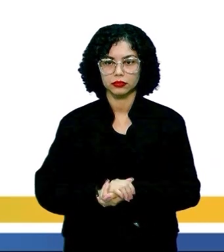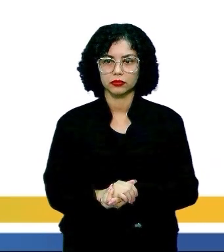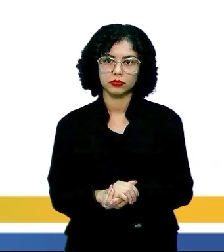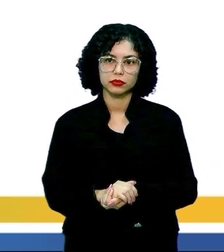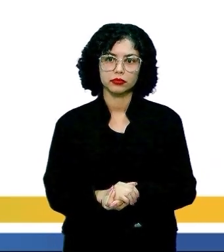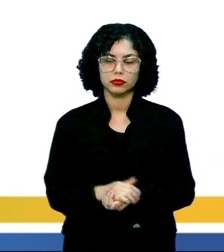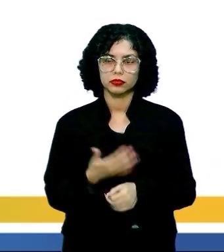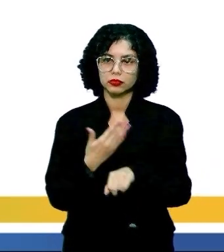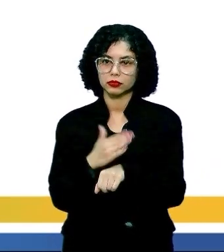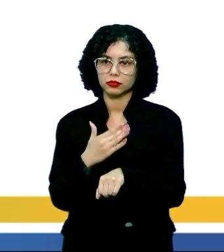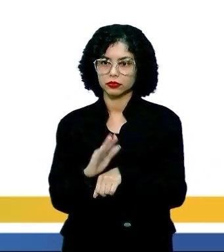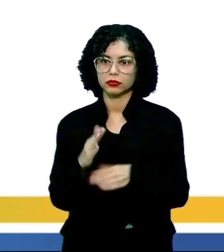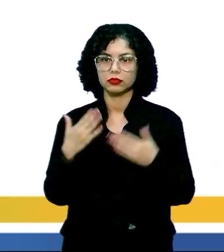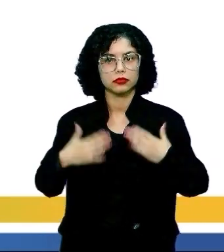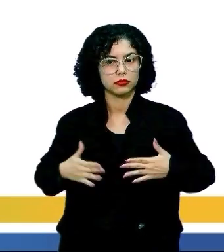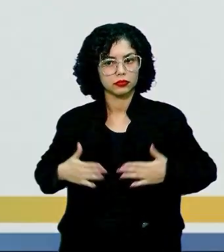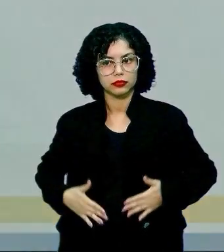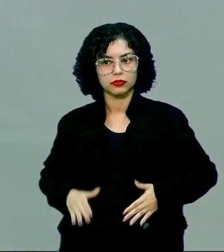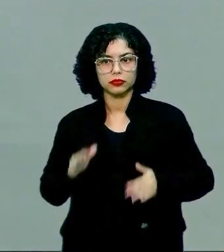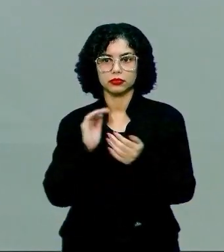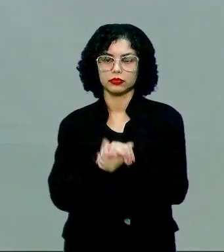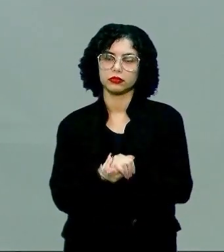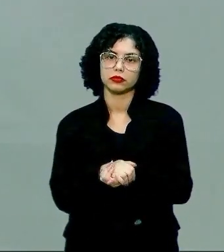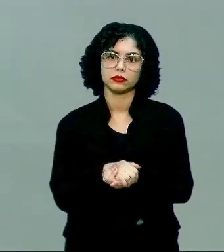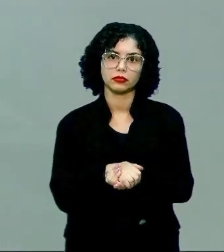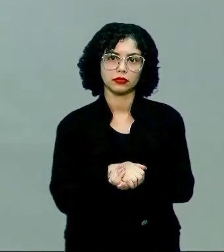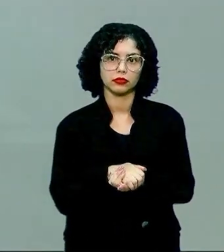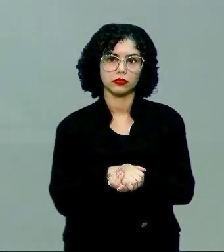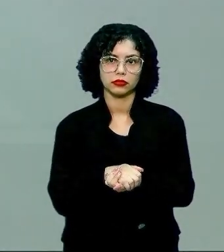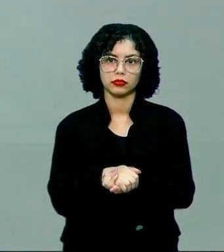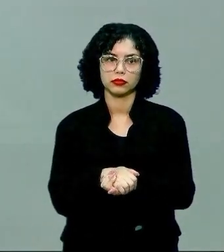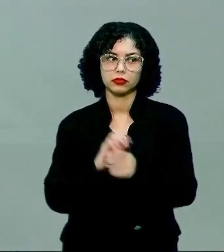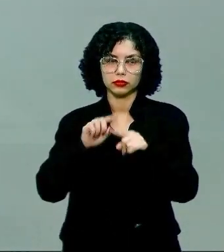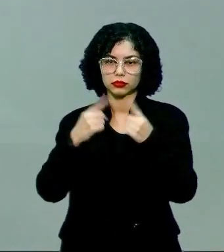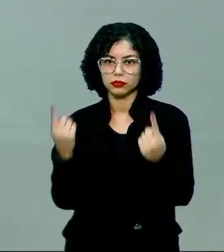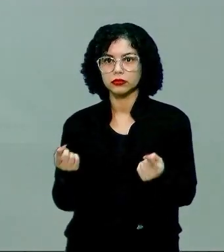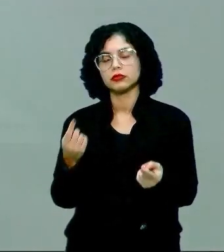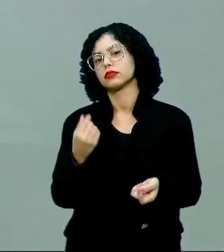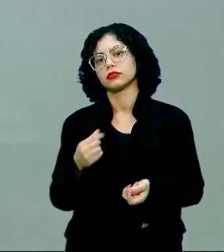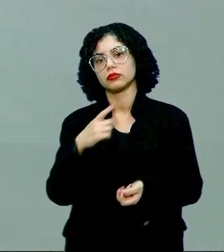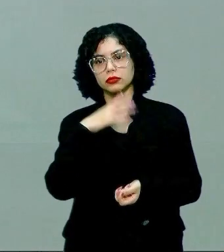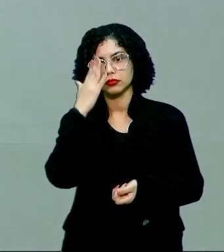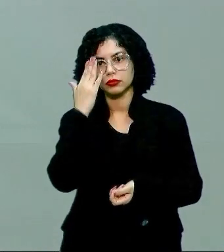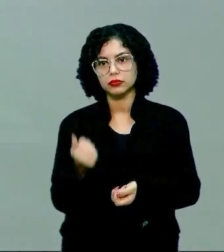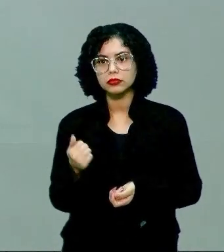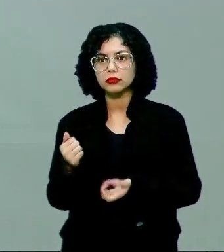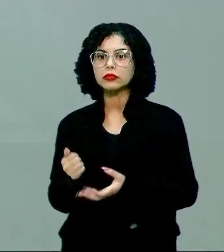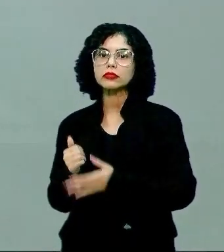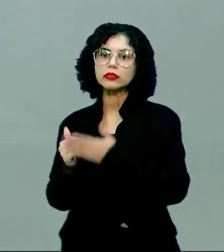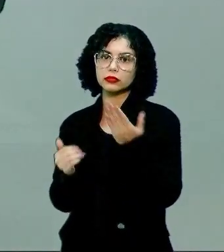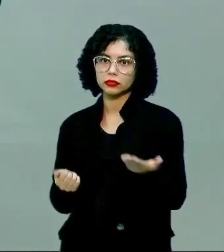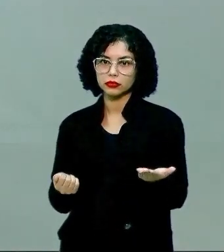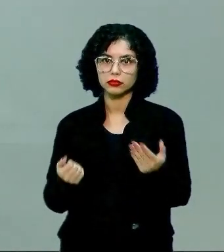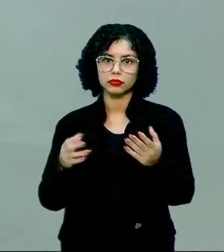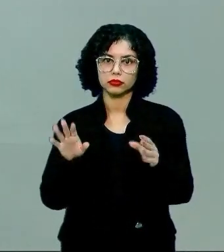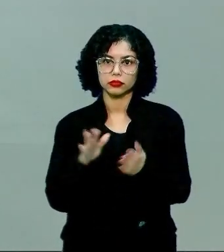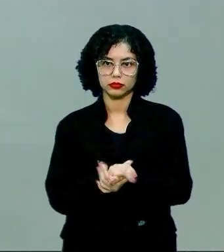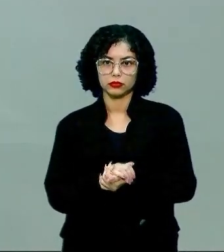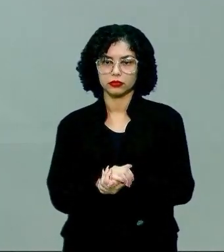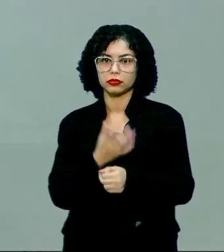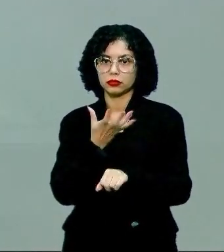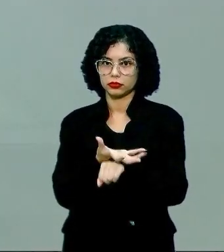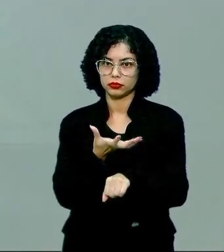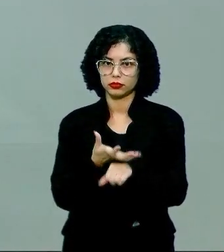vai estar correlacionada com as práticas corporais. Mais uma vez, eu tenho um saber. Esse saber, no caso